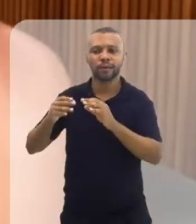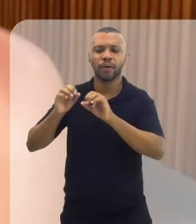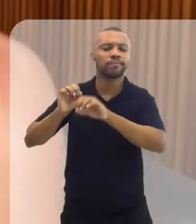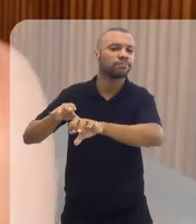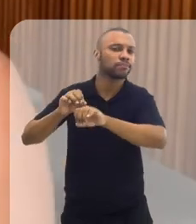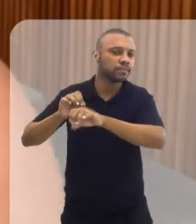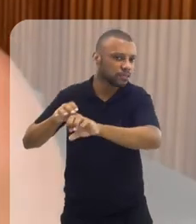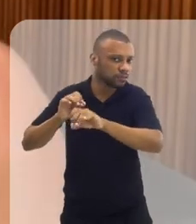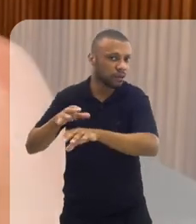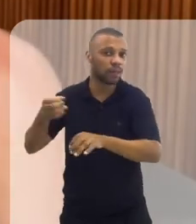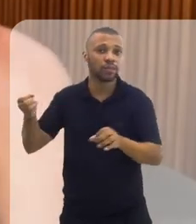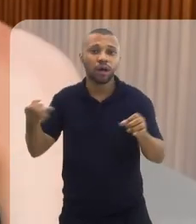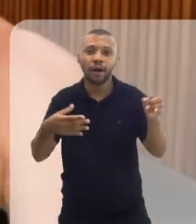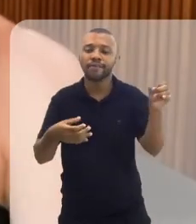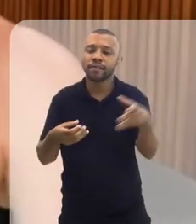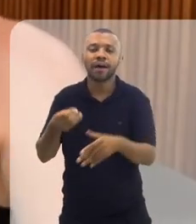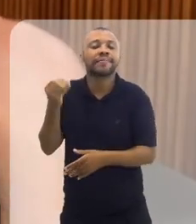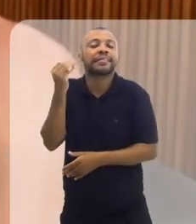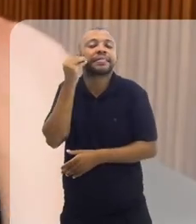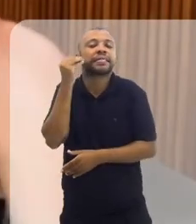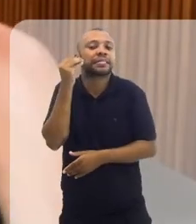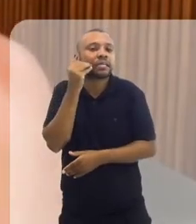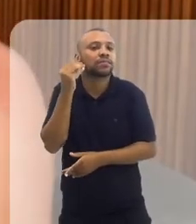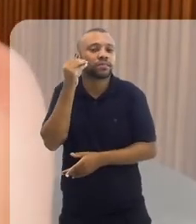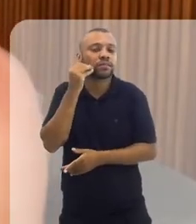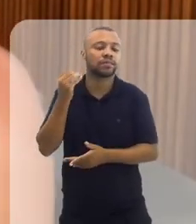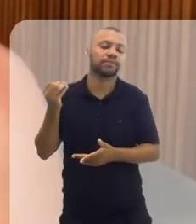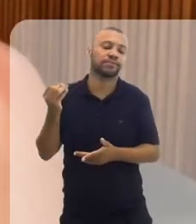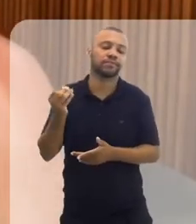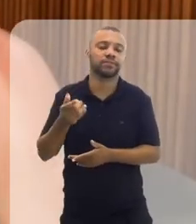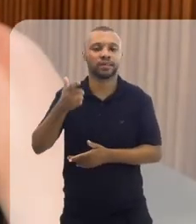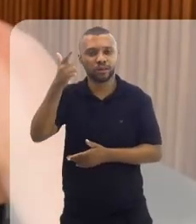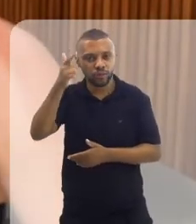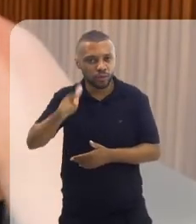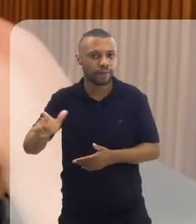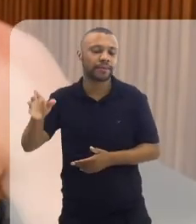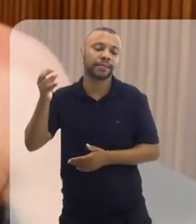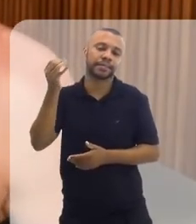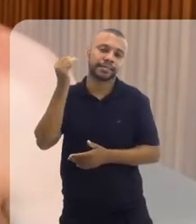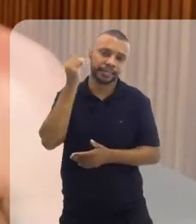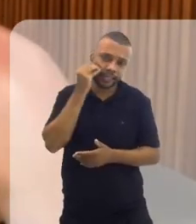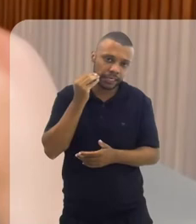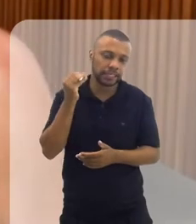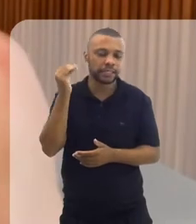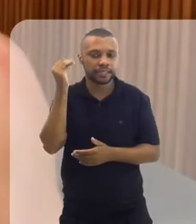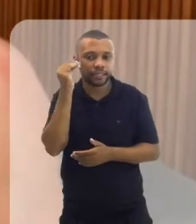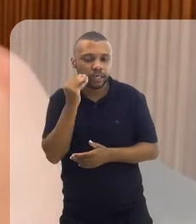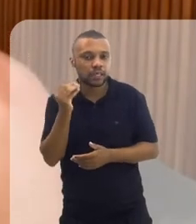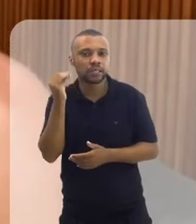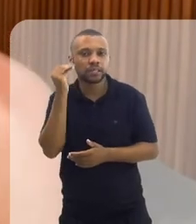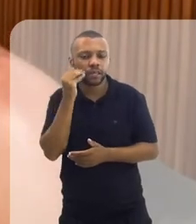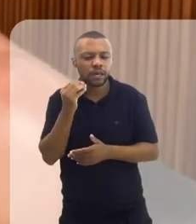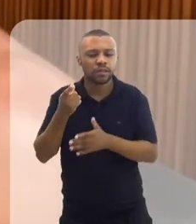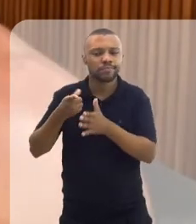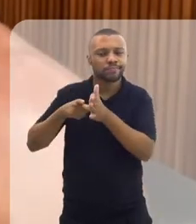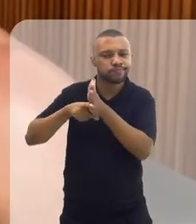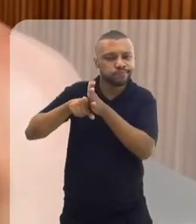nova escola, né? Eram novas tentativas, era de novo